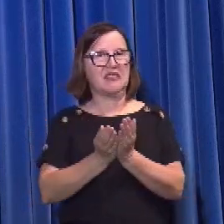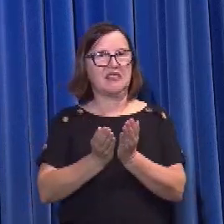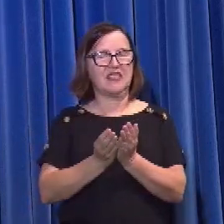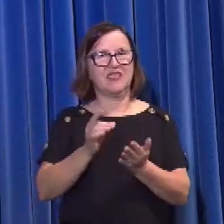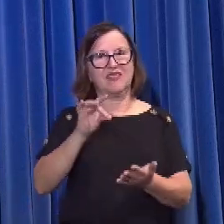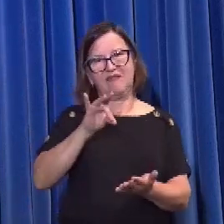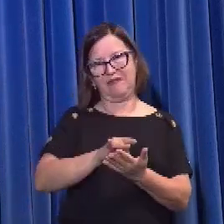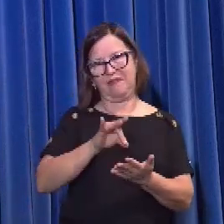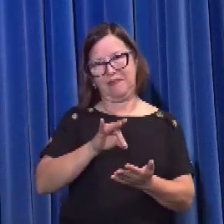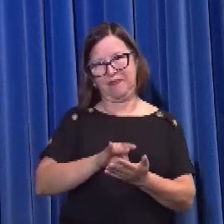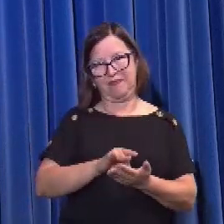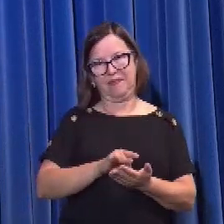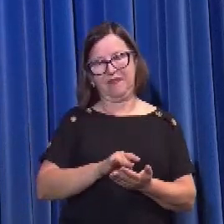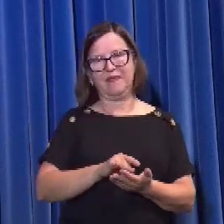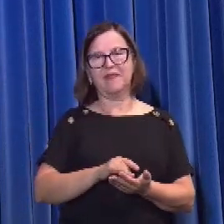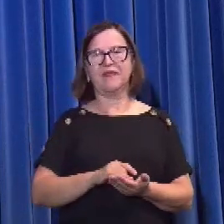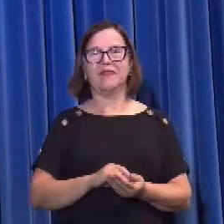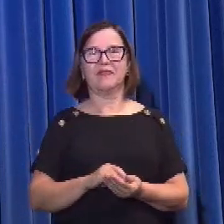genuíno.